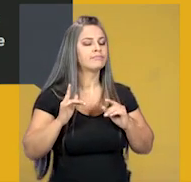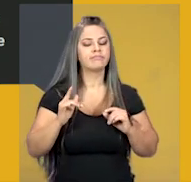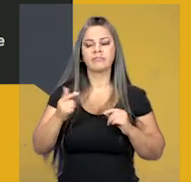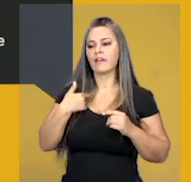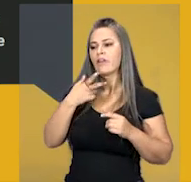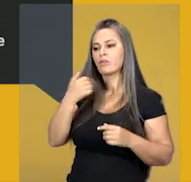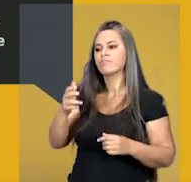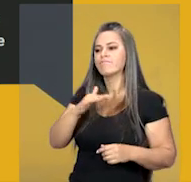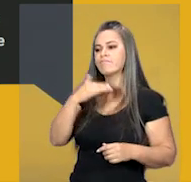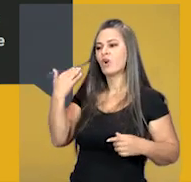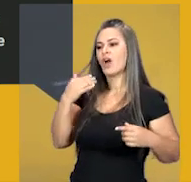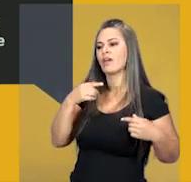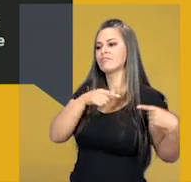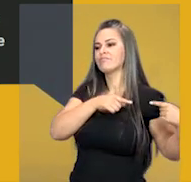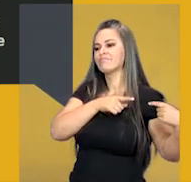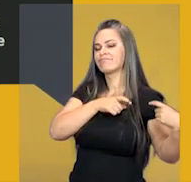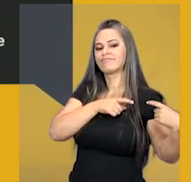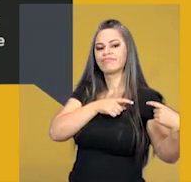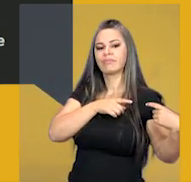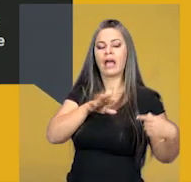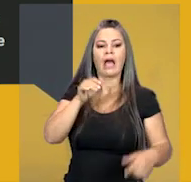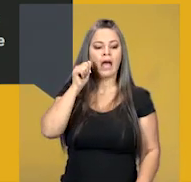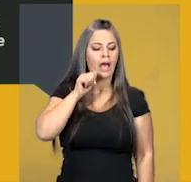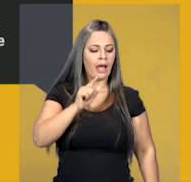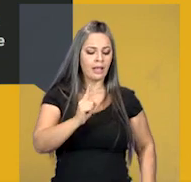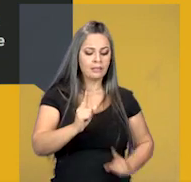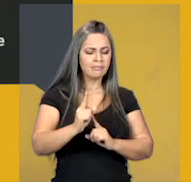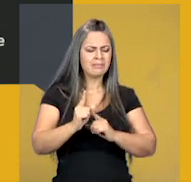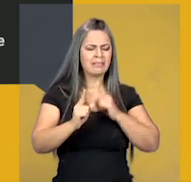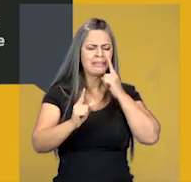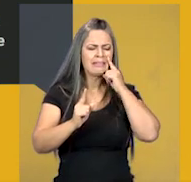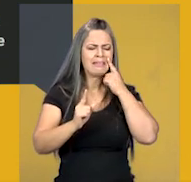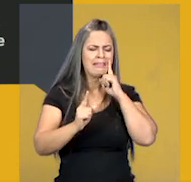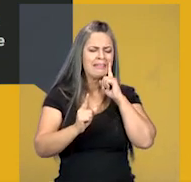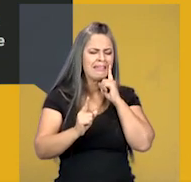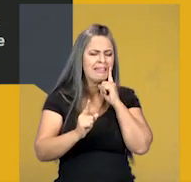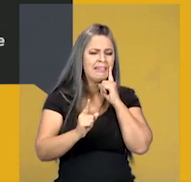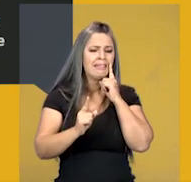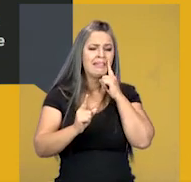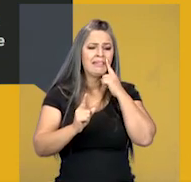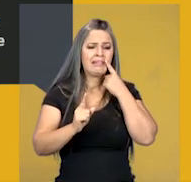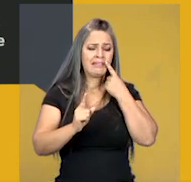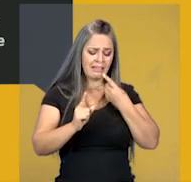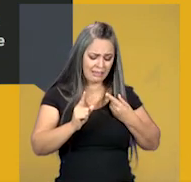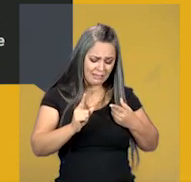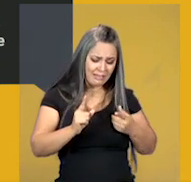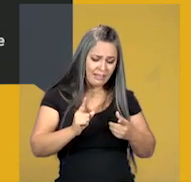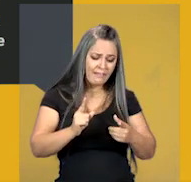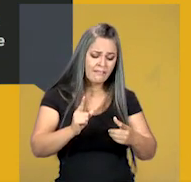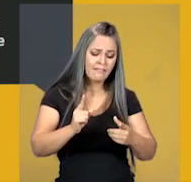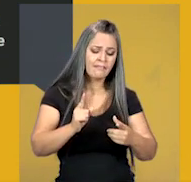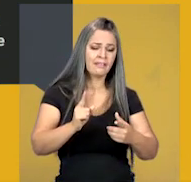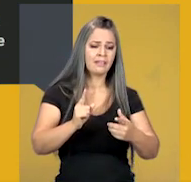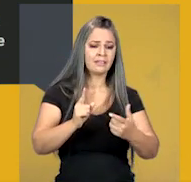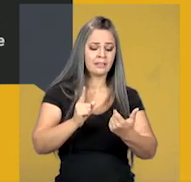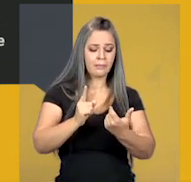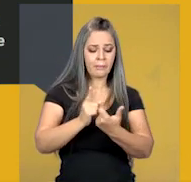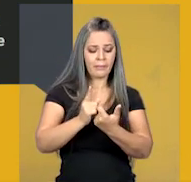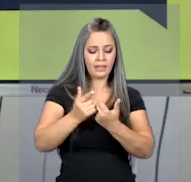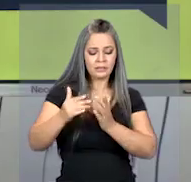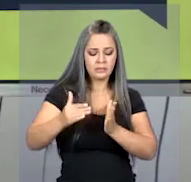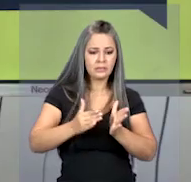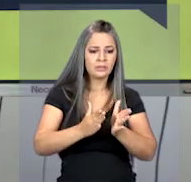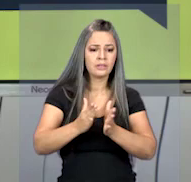essa notícia, a jovem índia se descontrolou a chorar. Passou o resto da vida à beira do rio, chorando a morte do seu